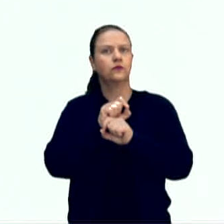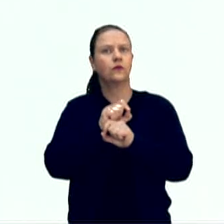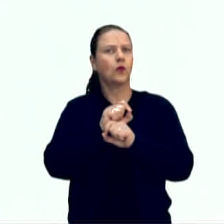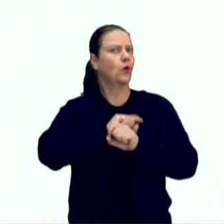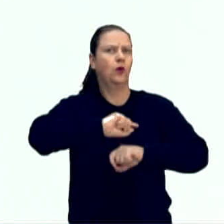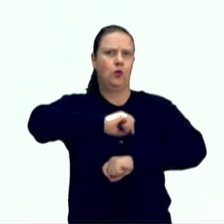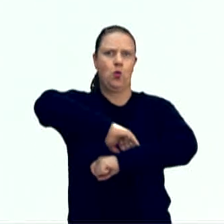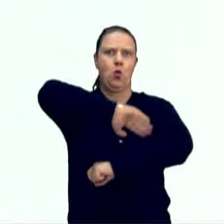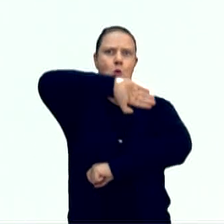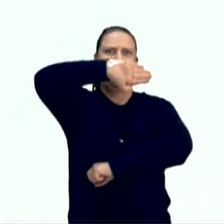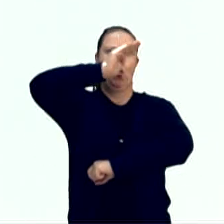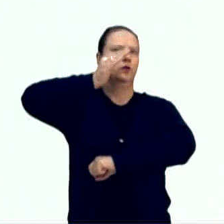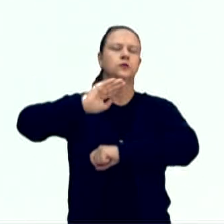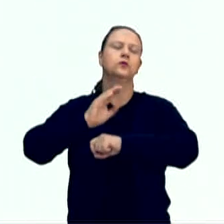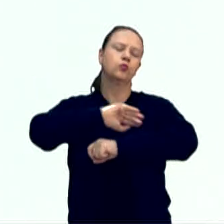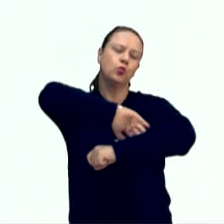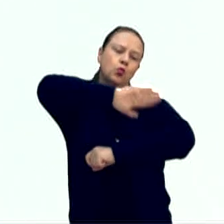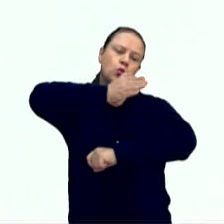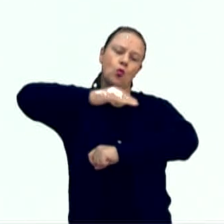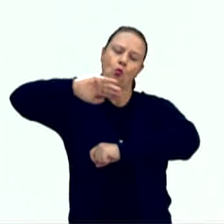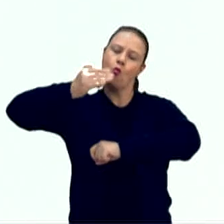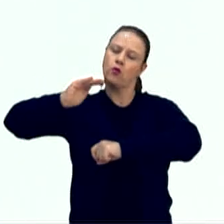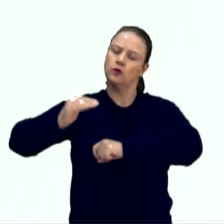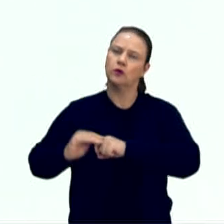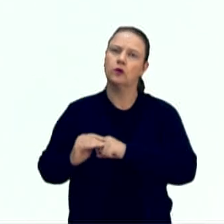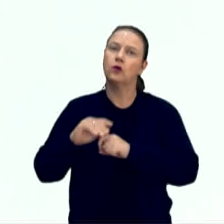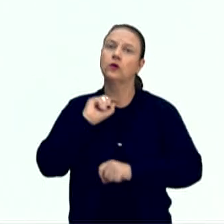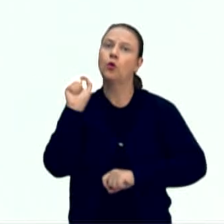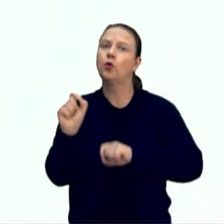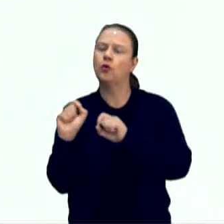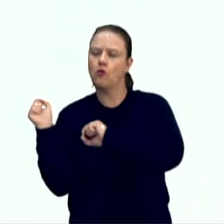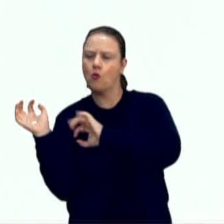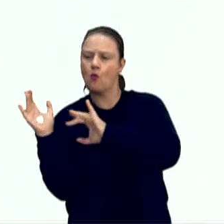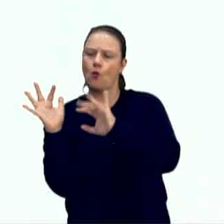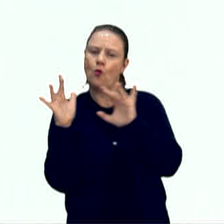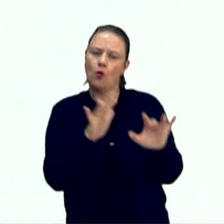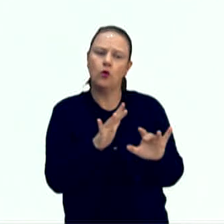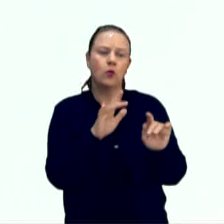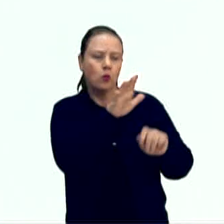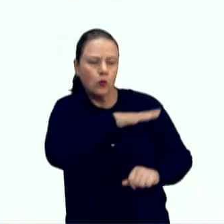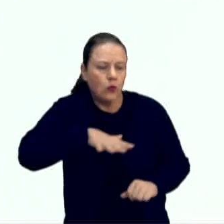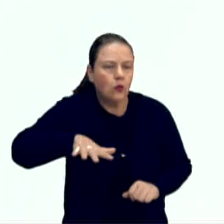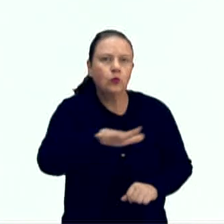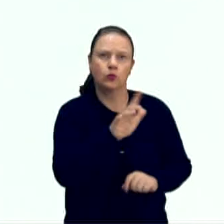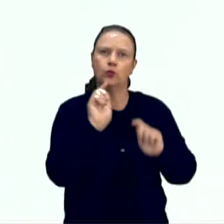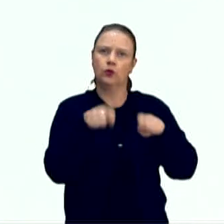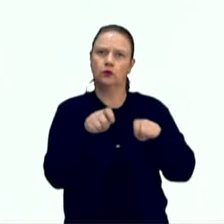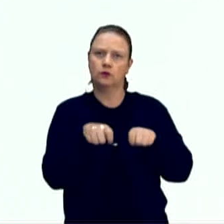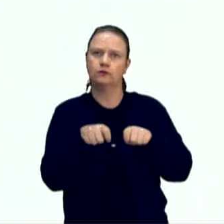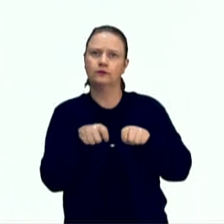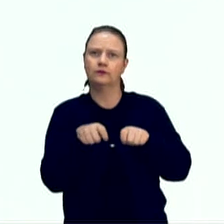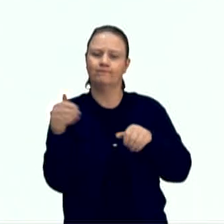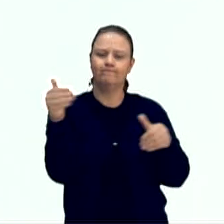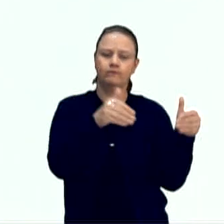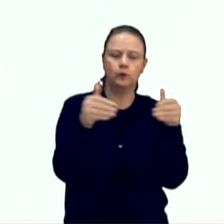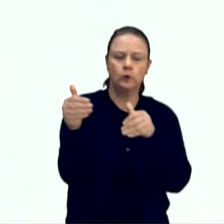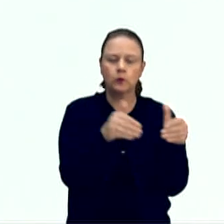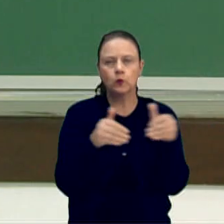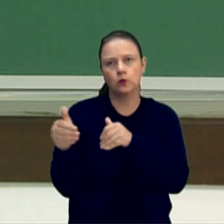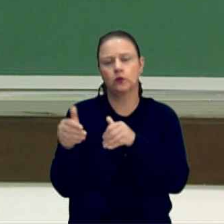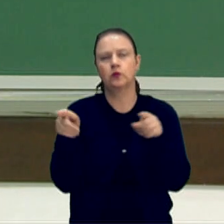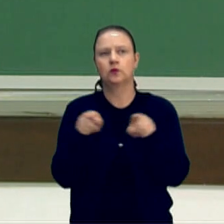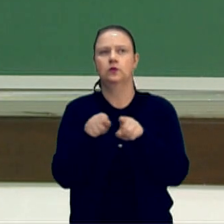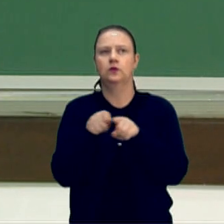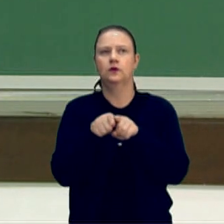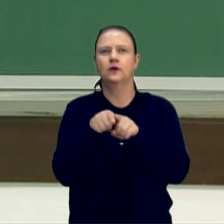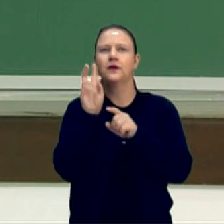muito elevadas, né, fizeram com que esses povos, então, habitassem por esse espaço. Repare aqui, ó, que grande parte, olha